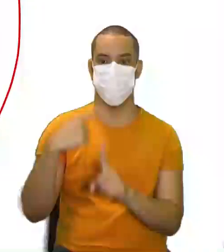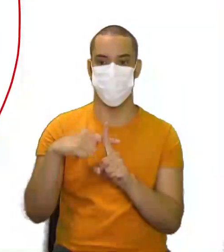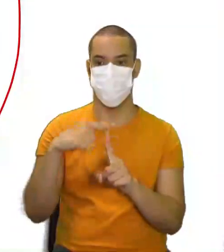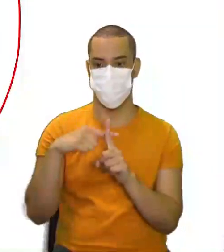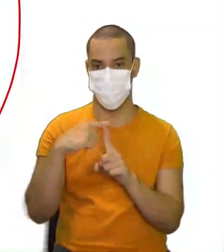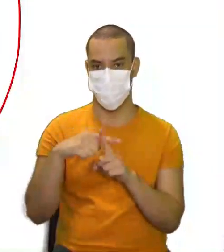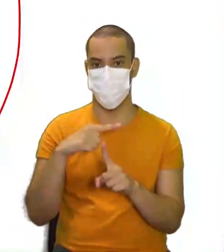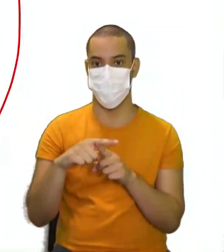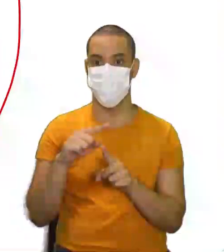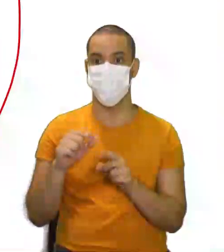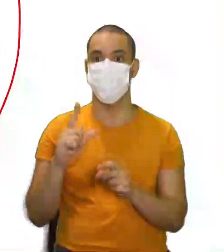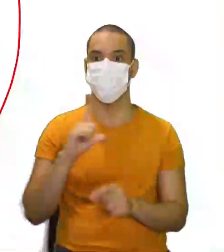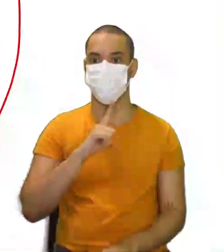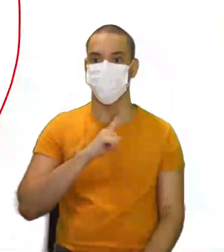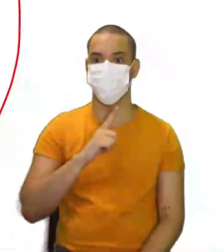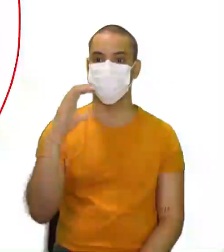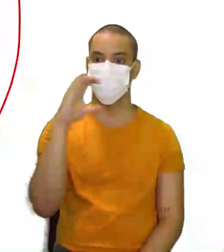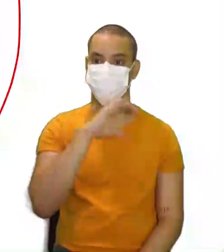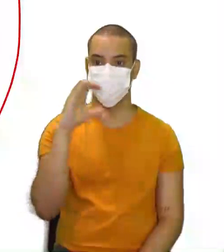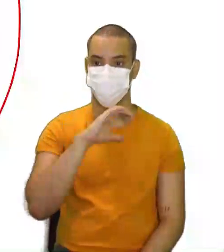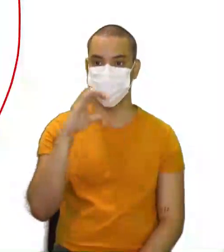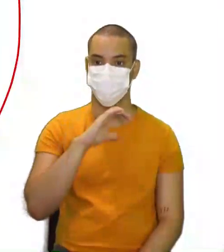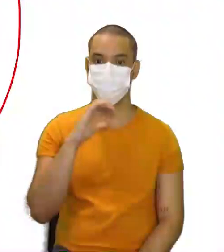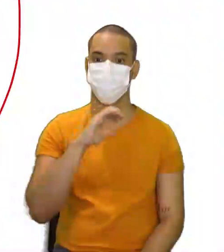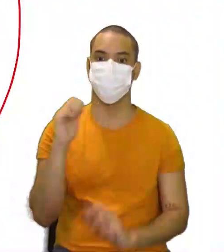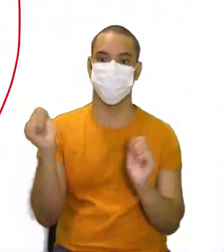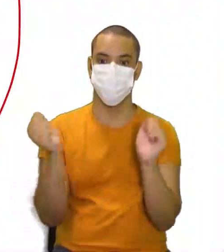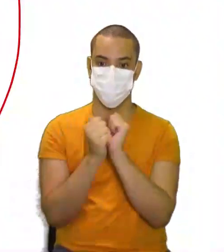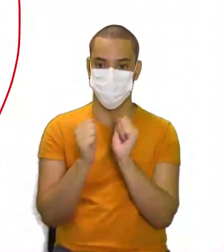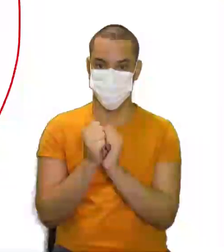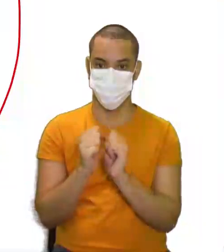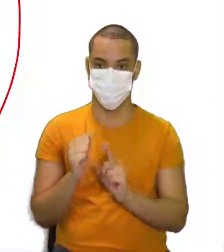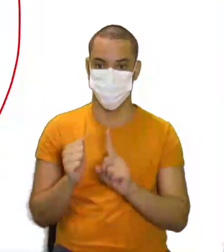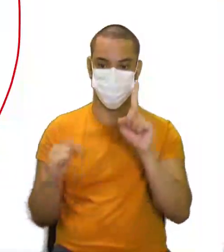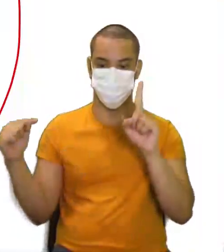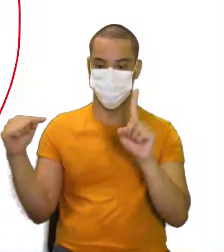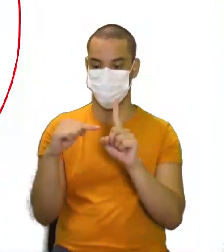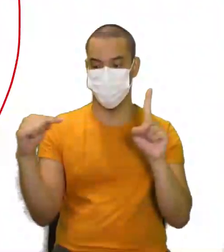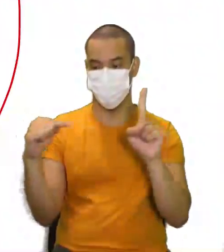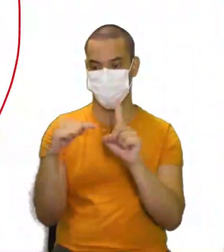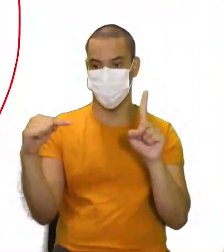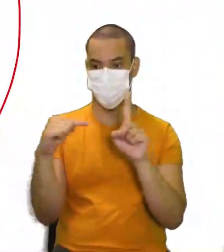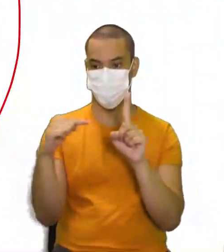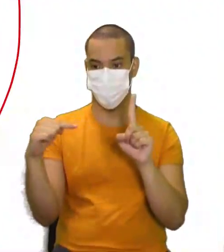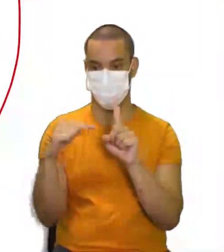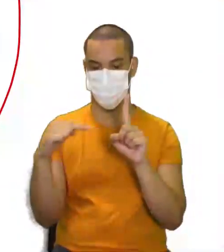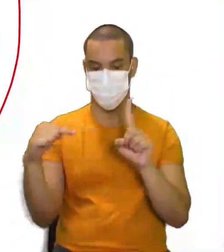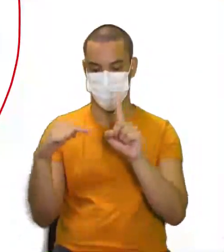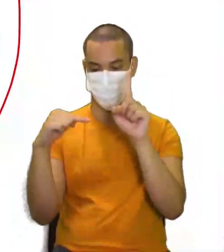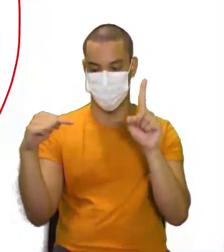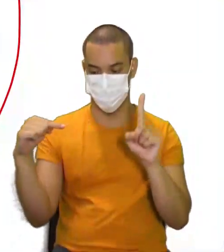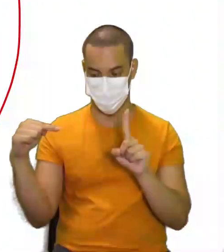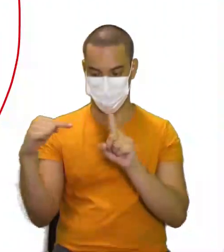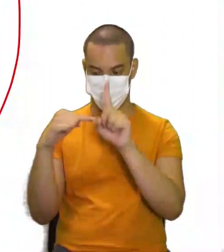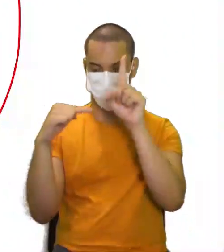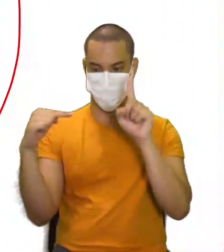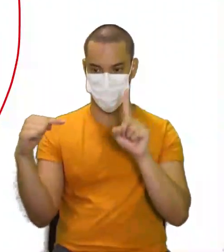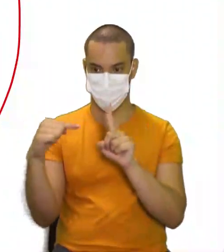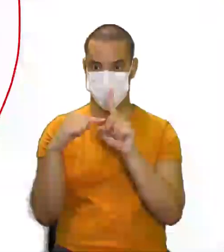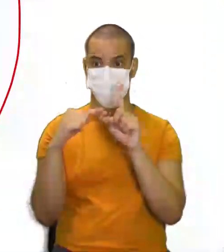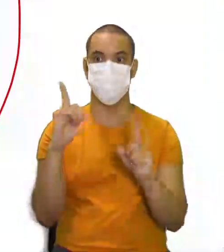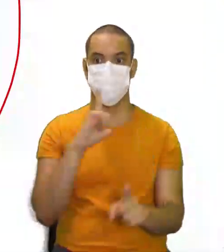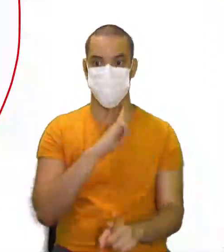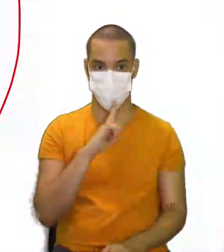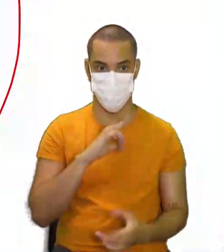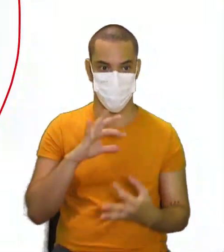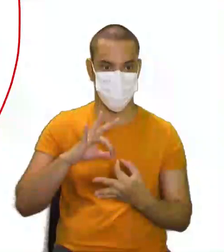positiva, se move com velocidade V perpendicular ao fio. Então, beleza. Eu tenho um